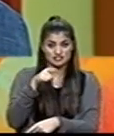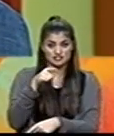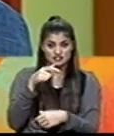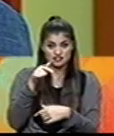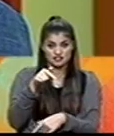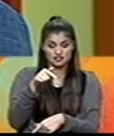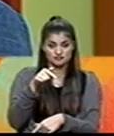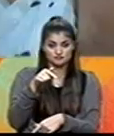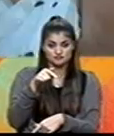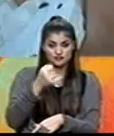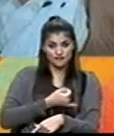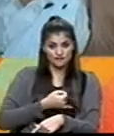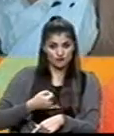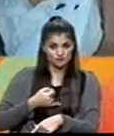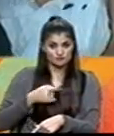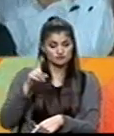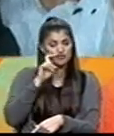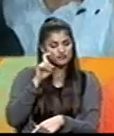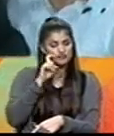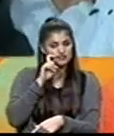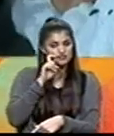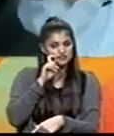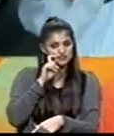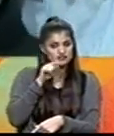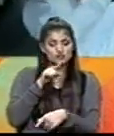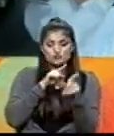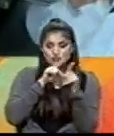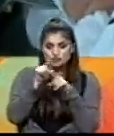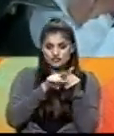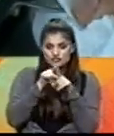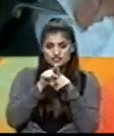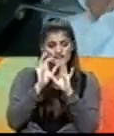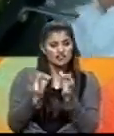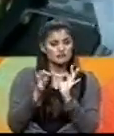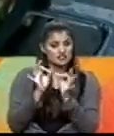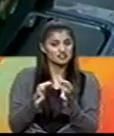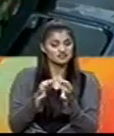defender-se causas sociais ou políticas se justifica?